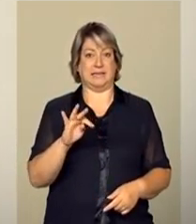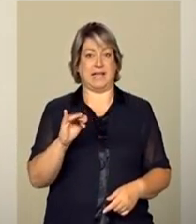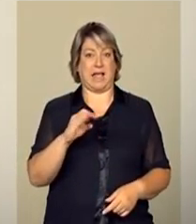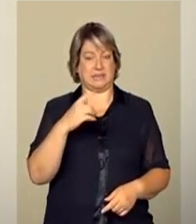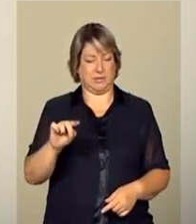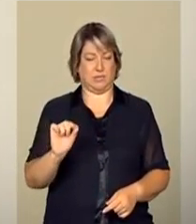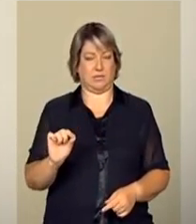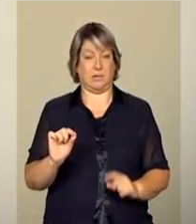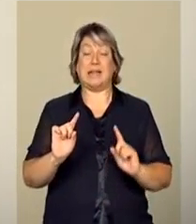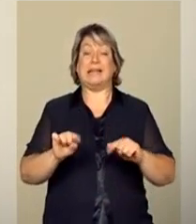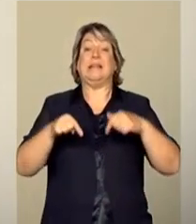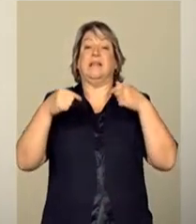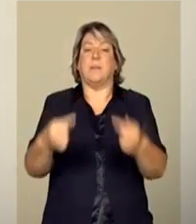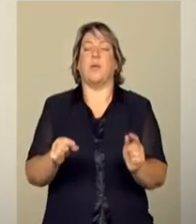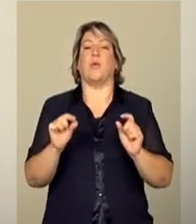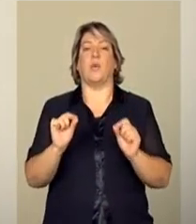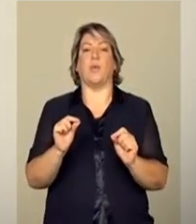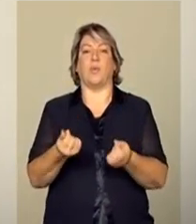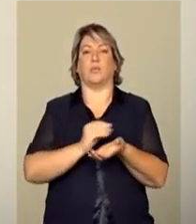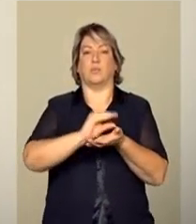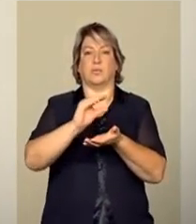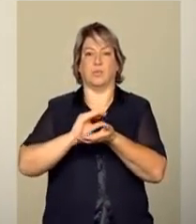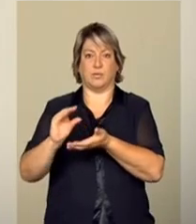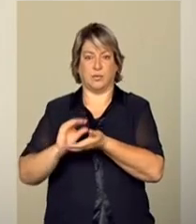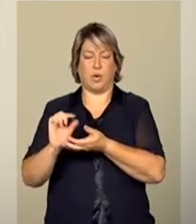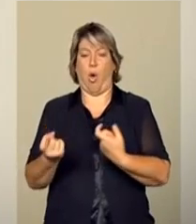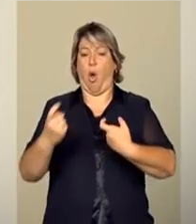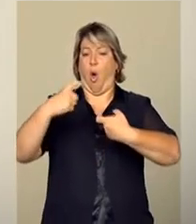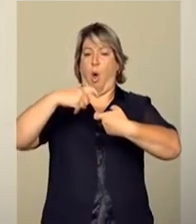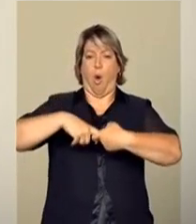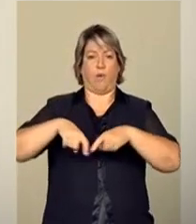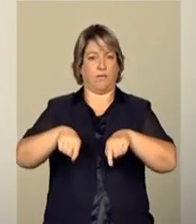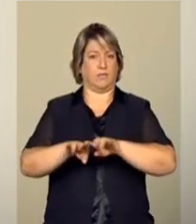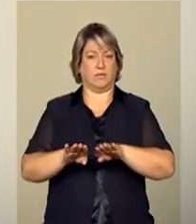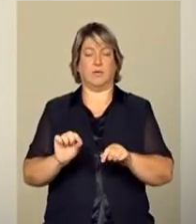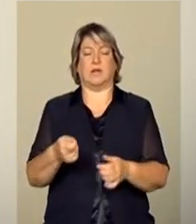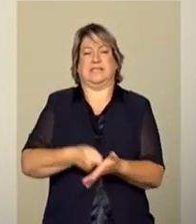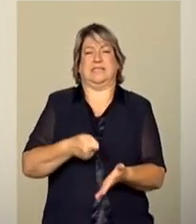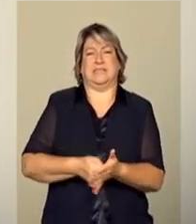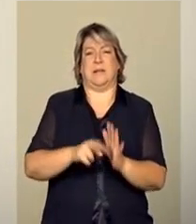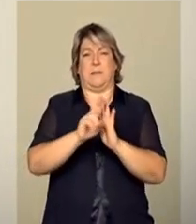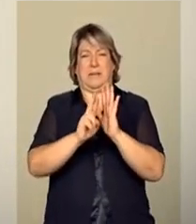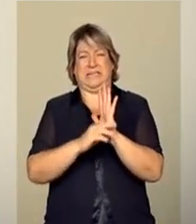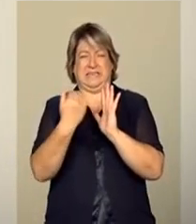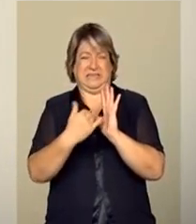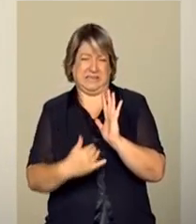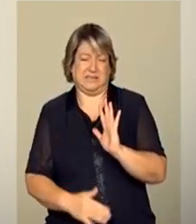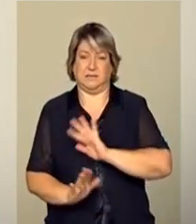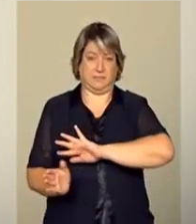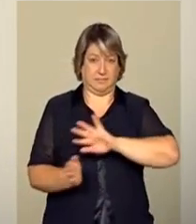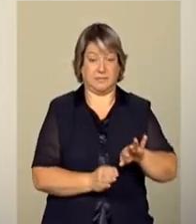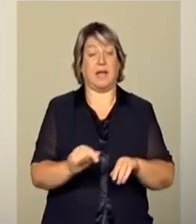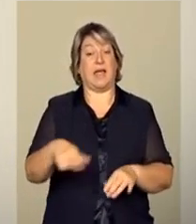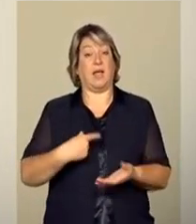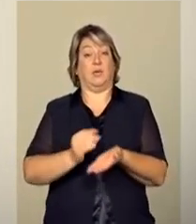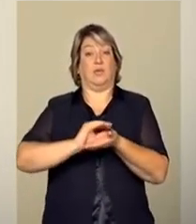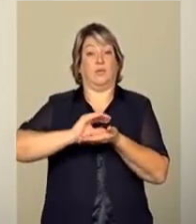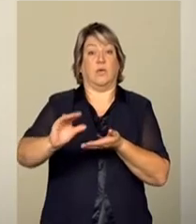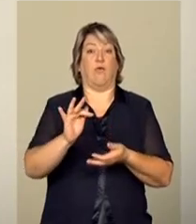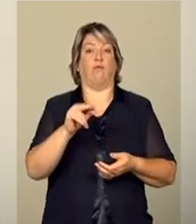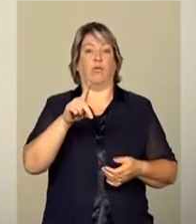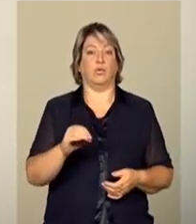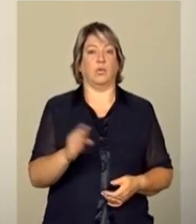Luciano é o repasse ao invés de por convênio que exige todo um conjunto de medidas burocráticas é o repasse fundo